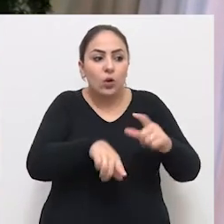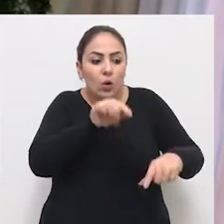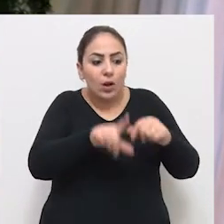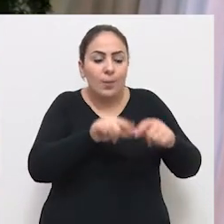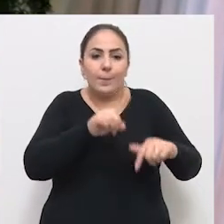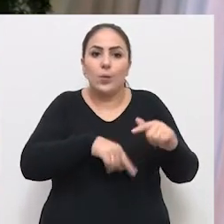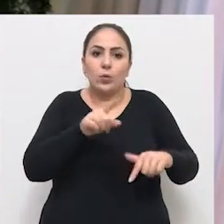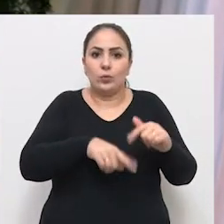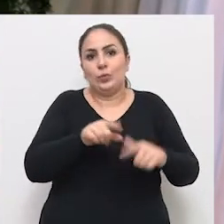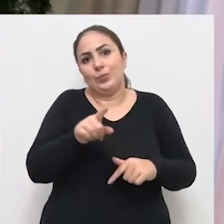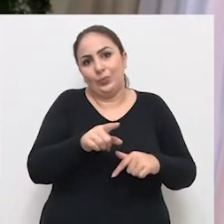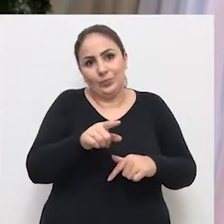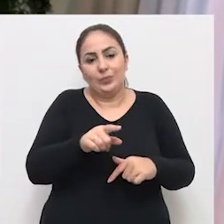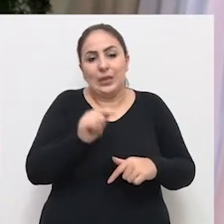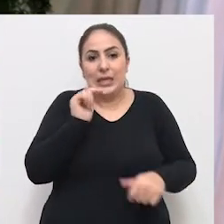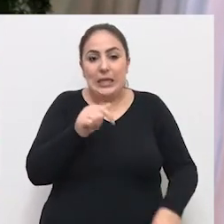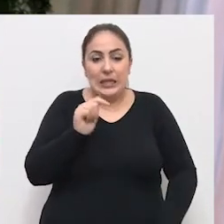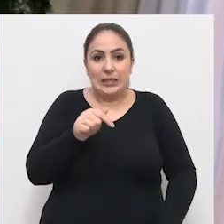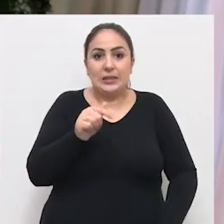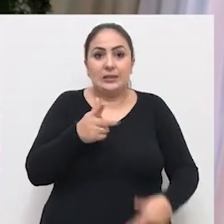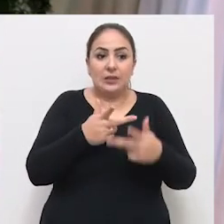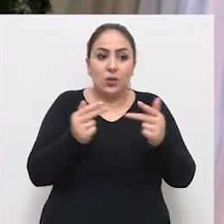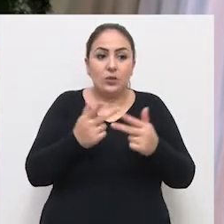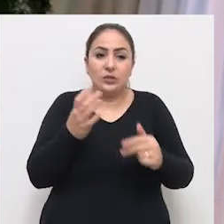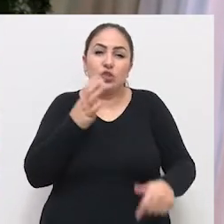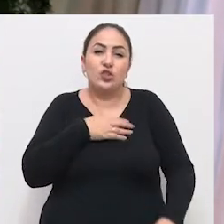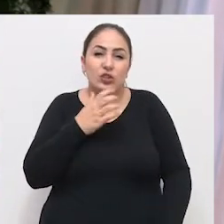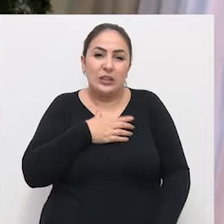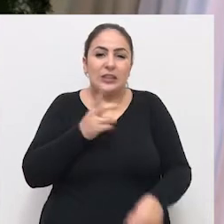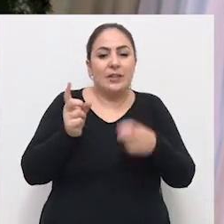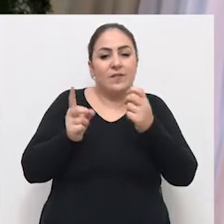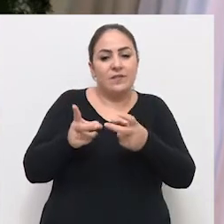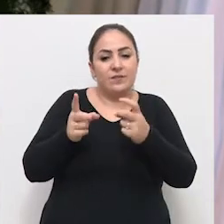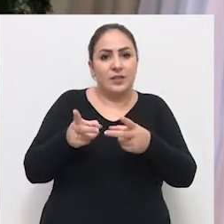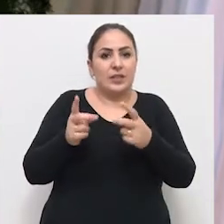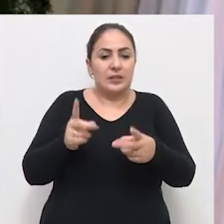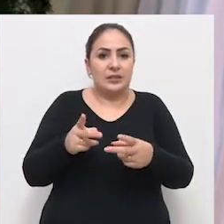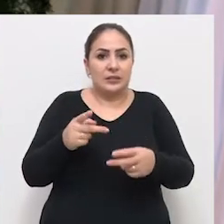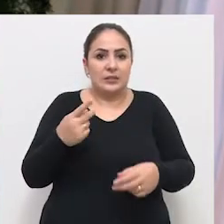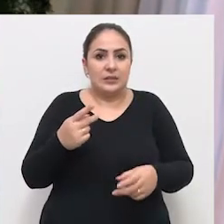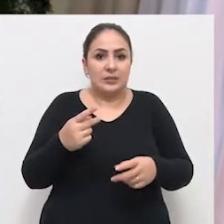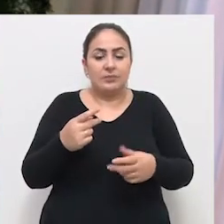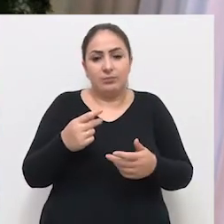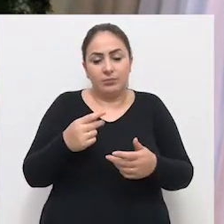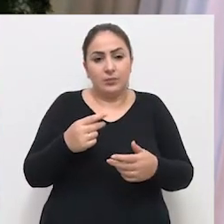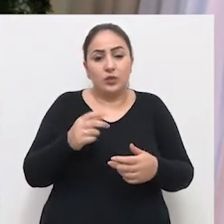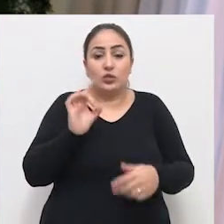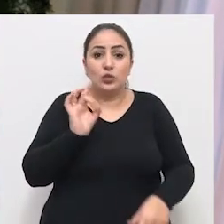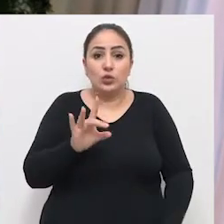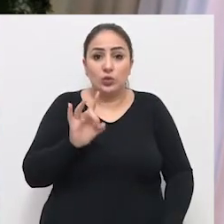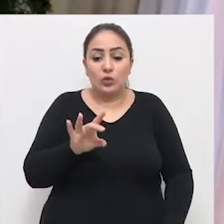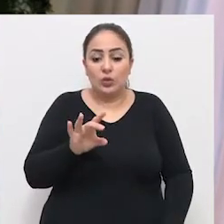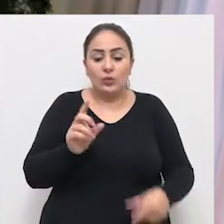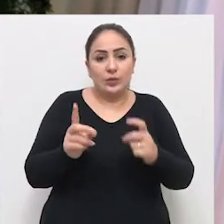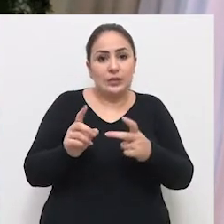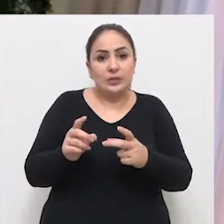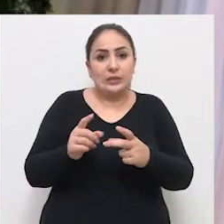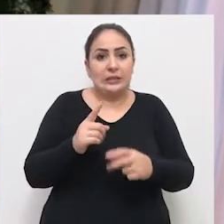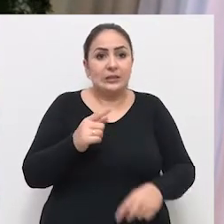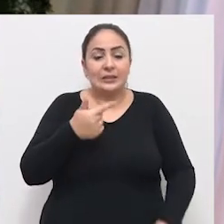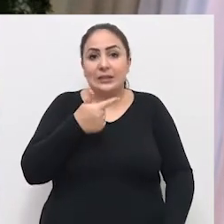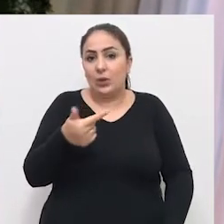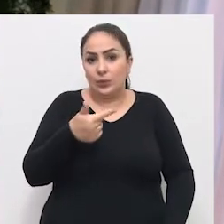seus produtos. Então, esse modo de venda, assim, comercializando